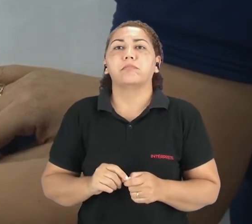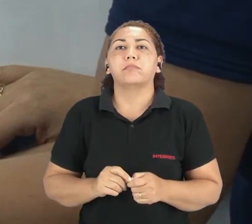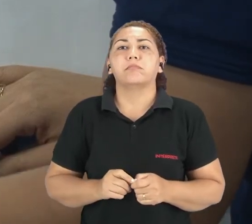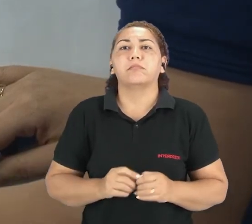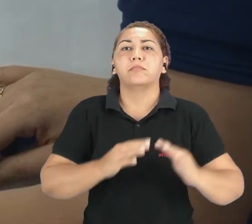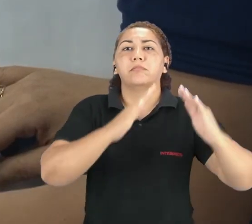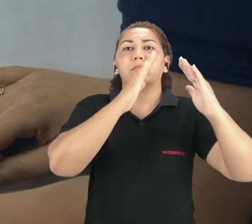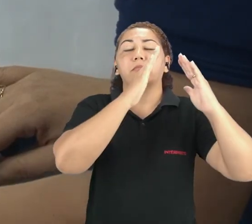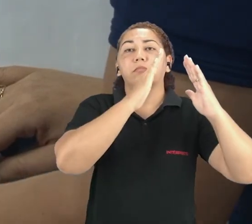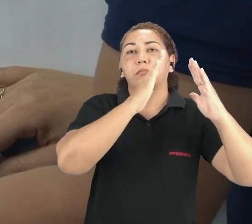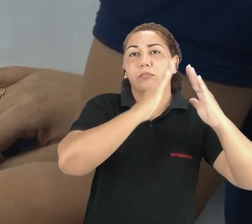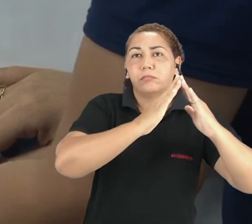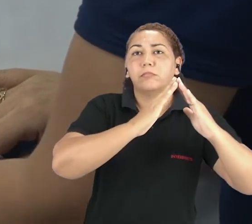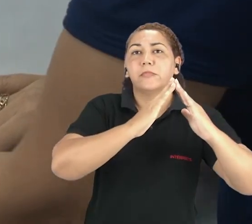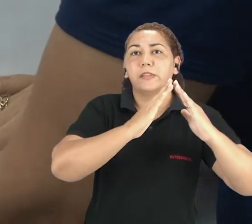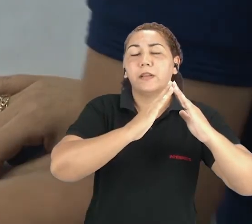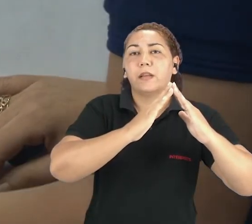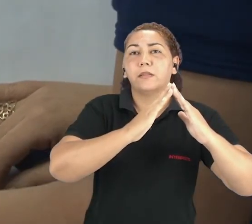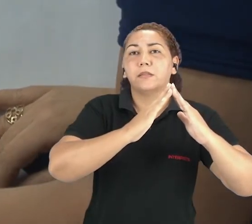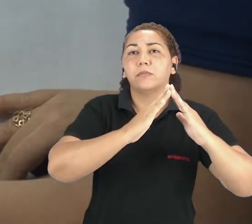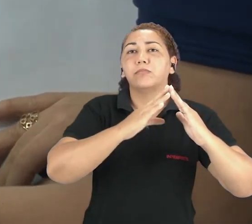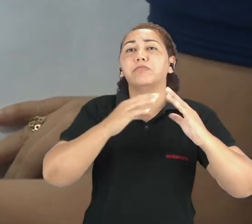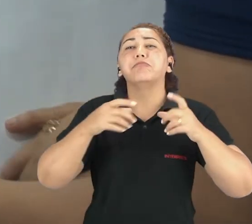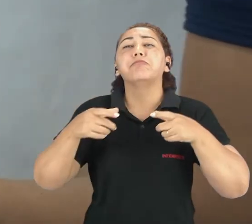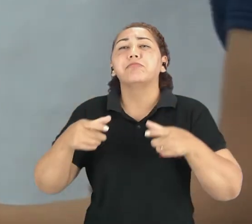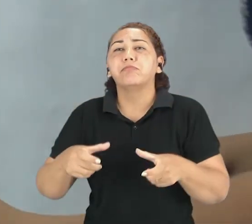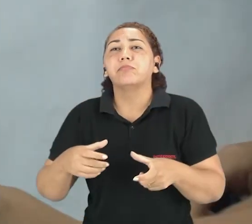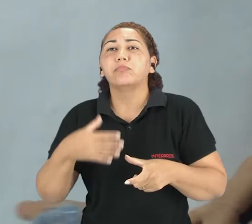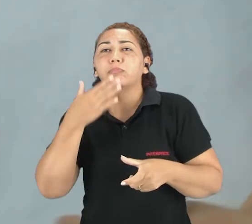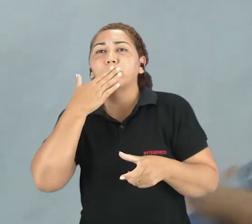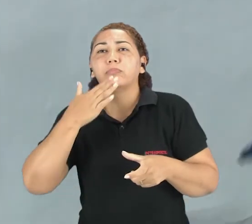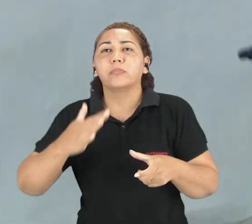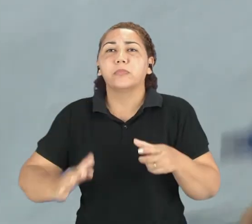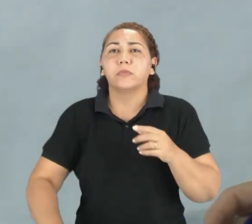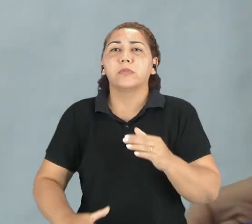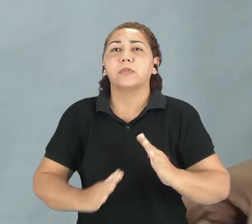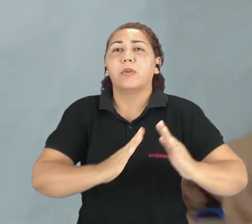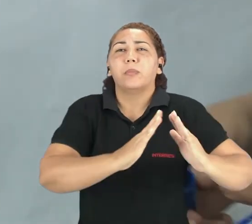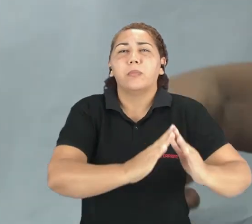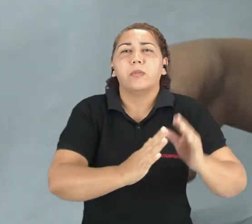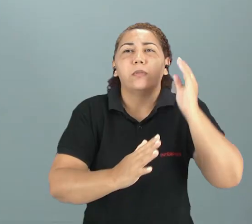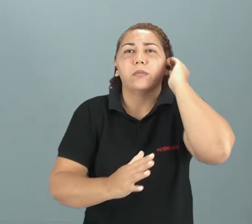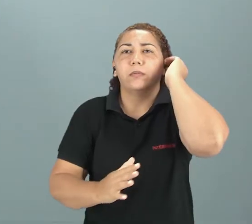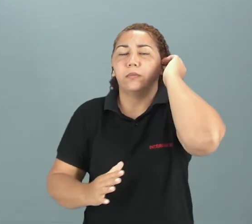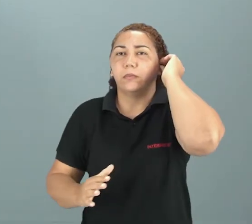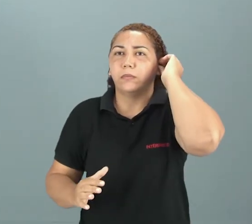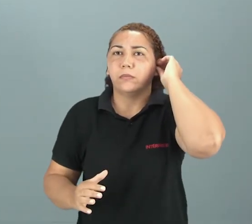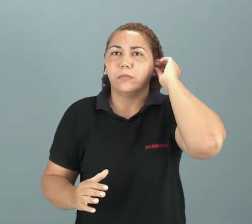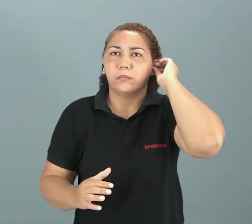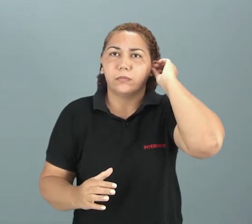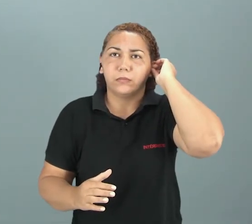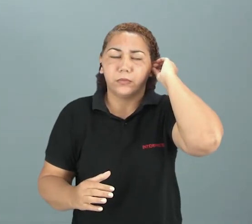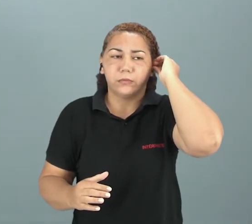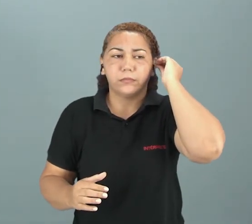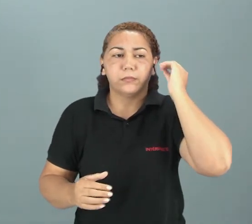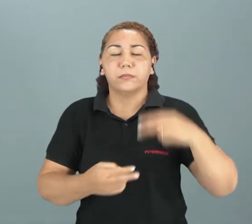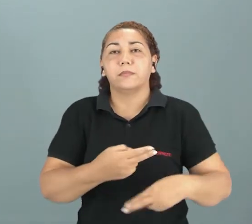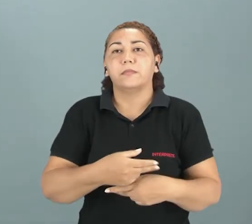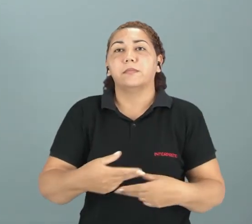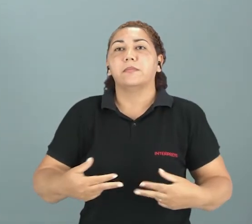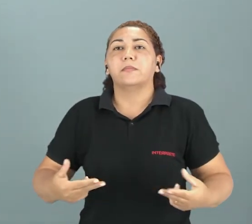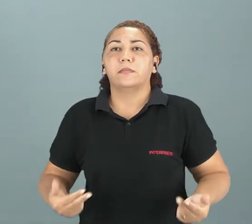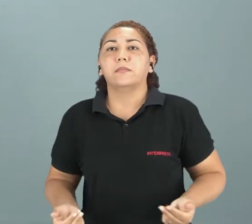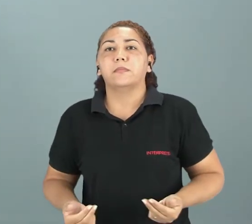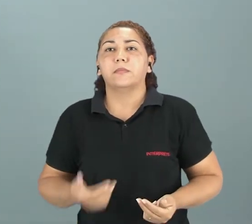colocou a porta. Achei bem interessante. E eu pensei que ele ia desenhar lá a família dele, vários outros familiares, como outras